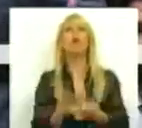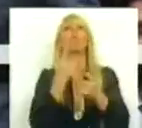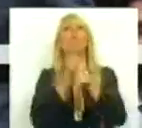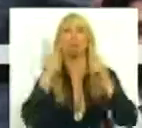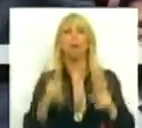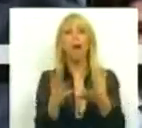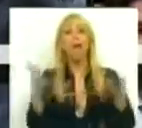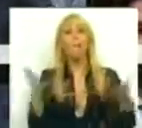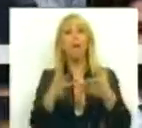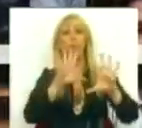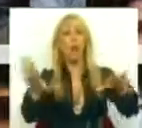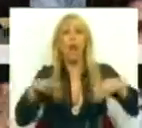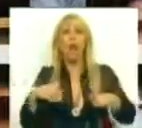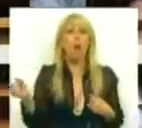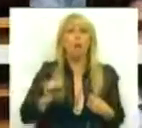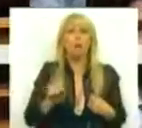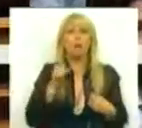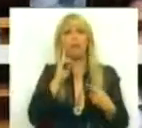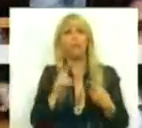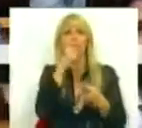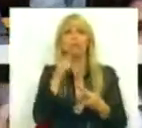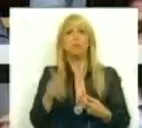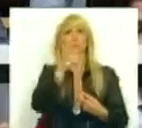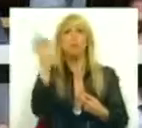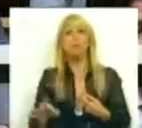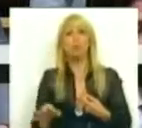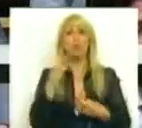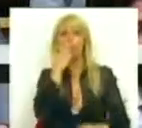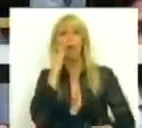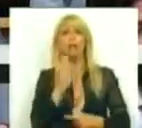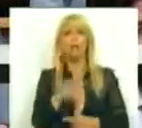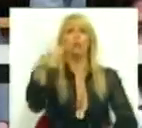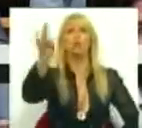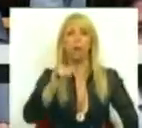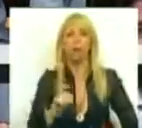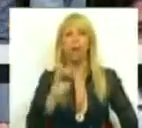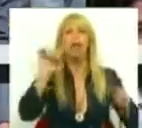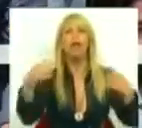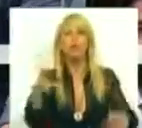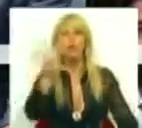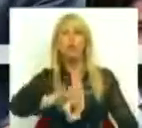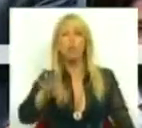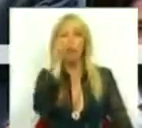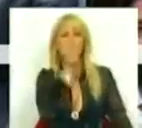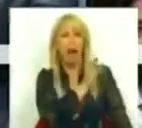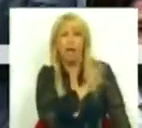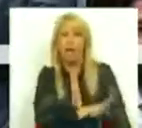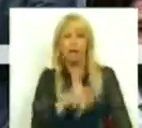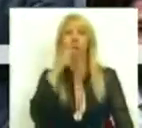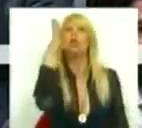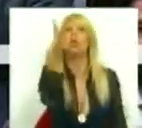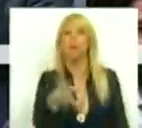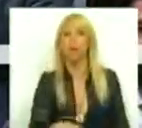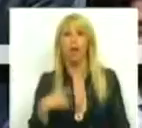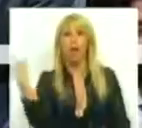a totalidade da posição do Partido Socialista. Ou ainda de uma forma, eu diria, mais ridícula, diz: a nossa convergência com o